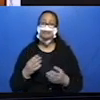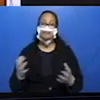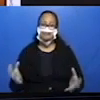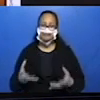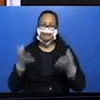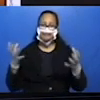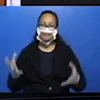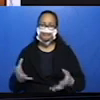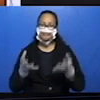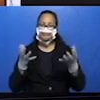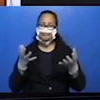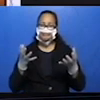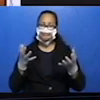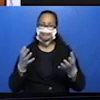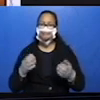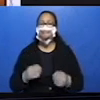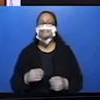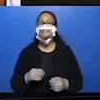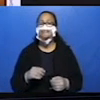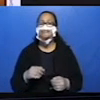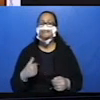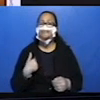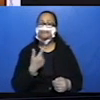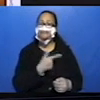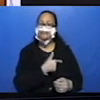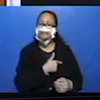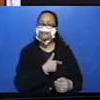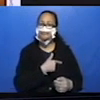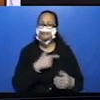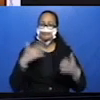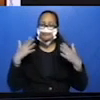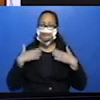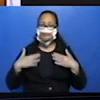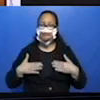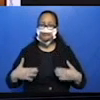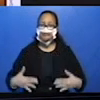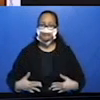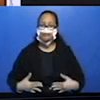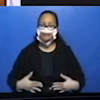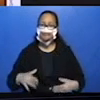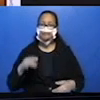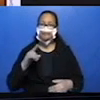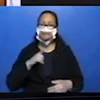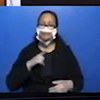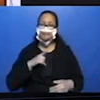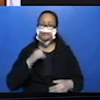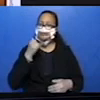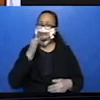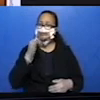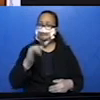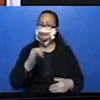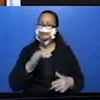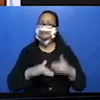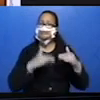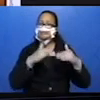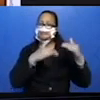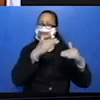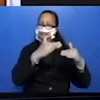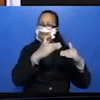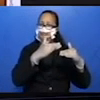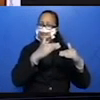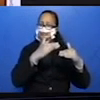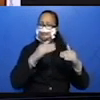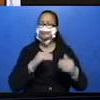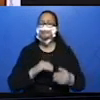legumes, para que o nosso corpo adquira energia e se desenvolva e funcione